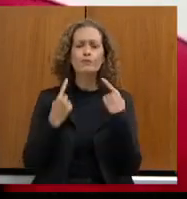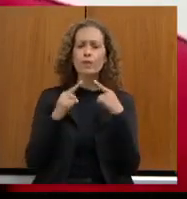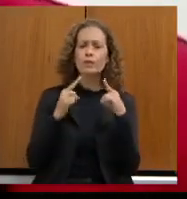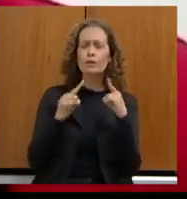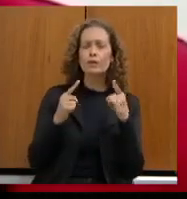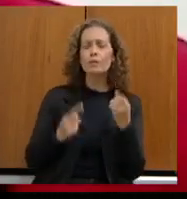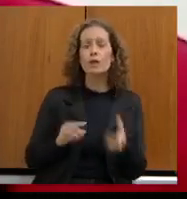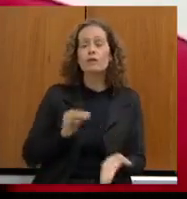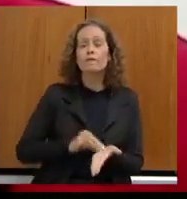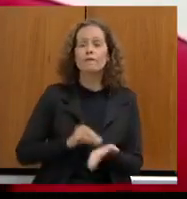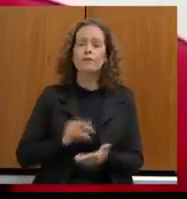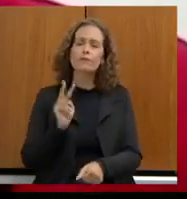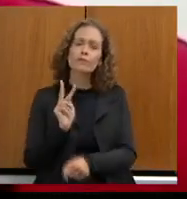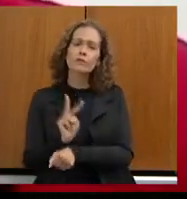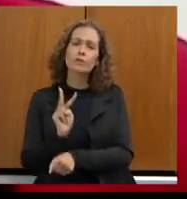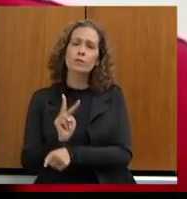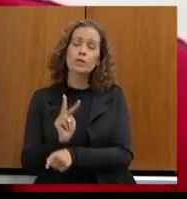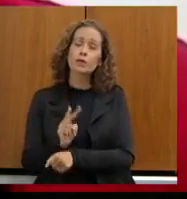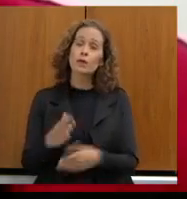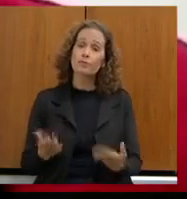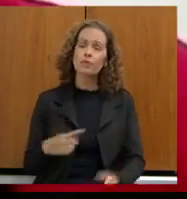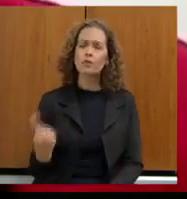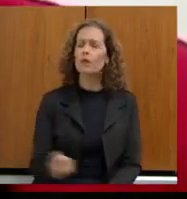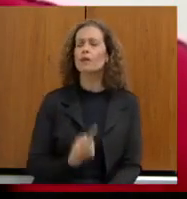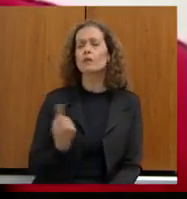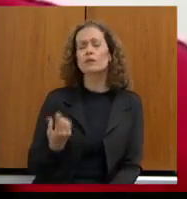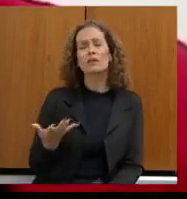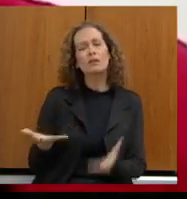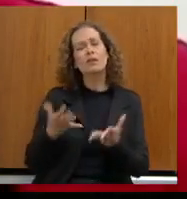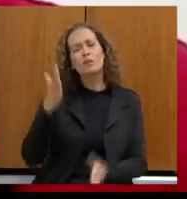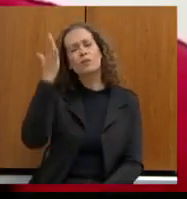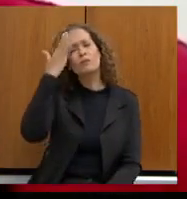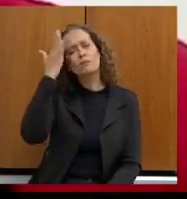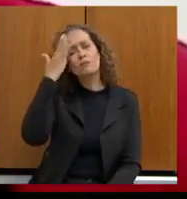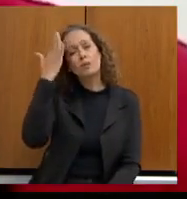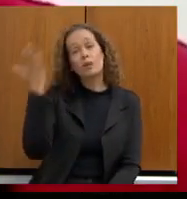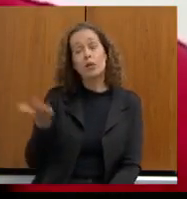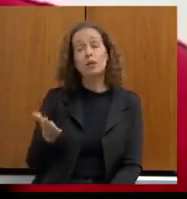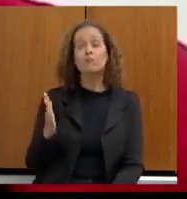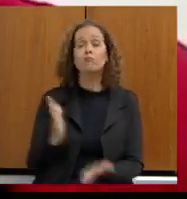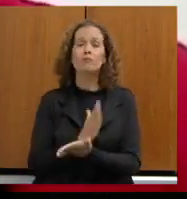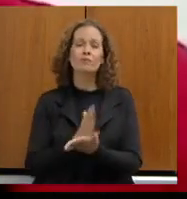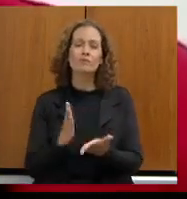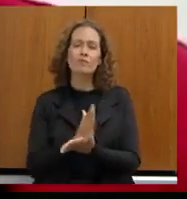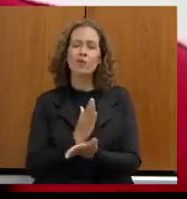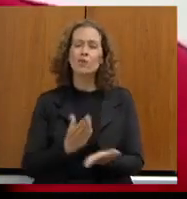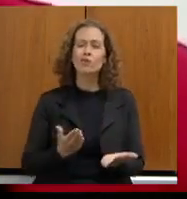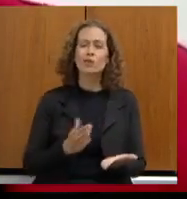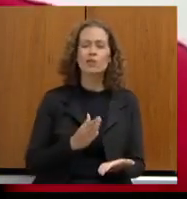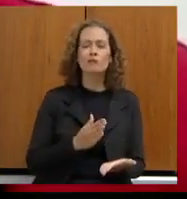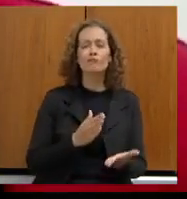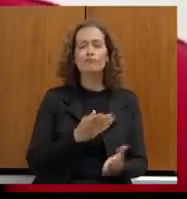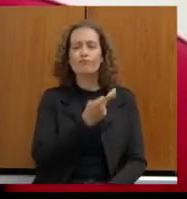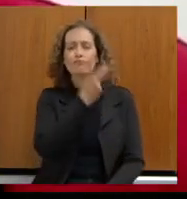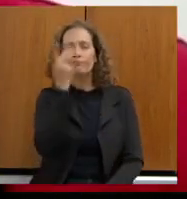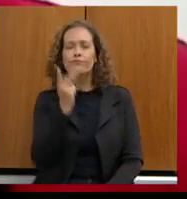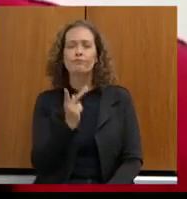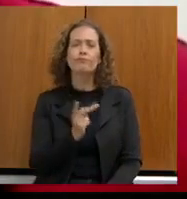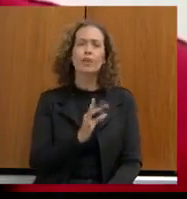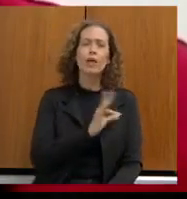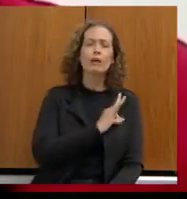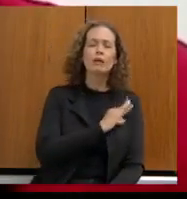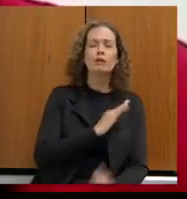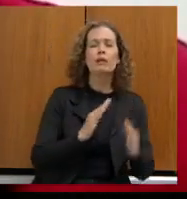quando E aí a gente gostaria muito de saber sabendo que tem alguns Delegados sendo agora molhado quando